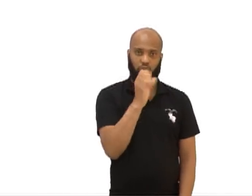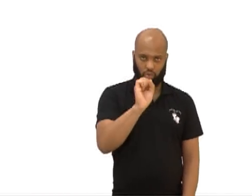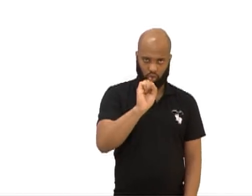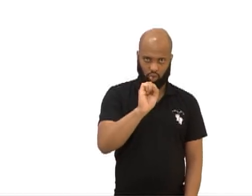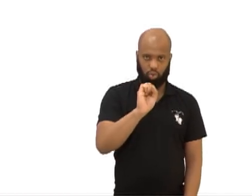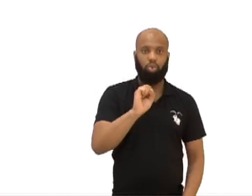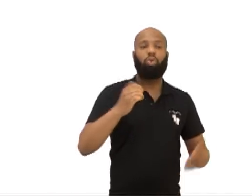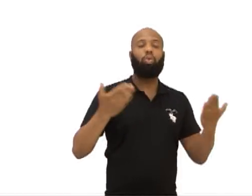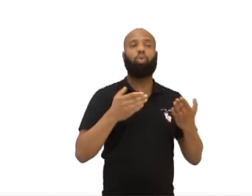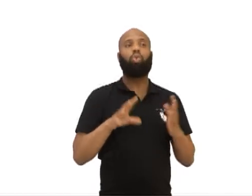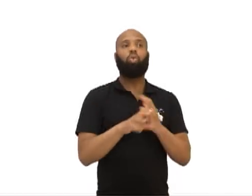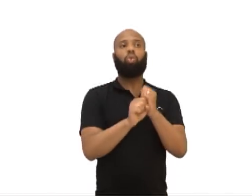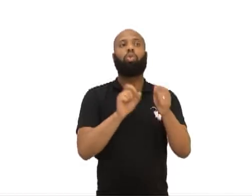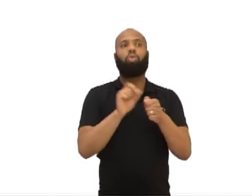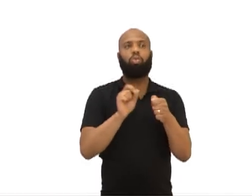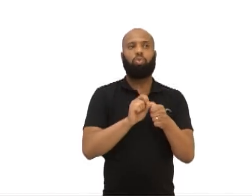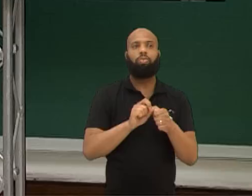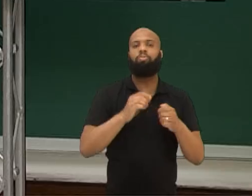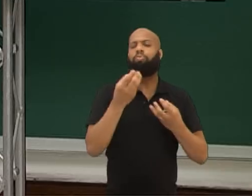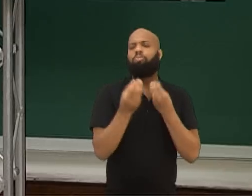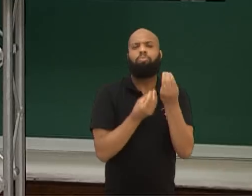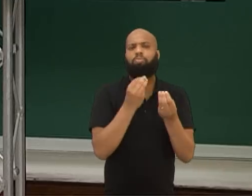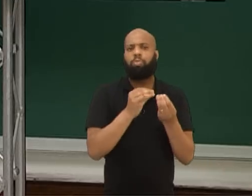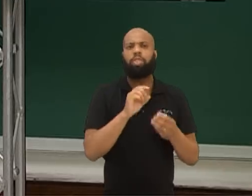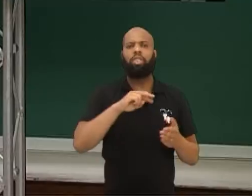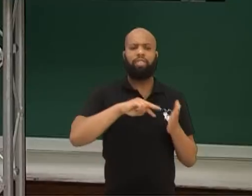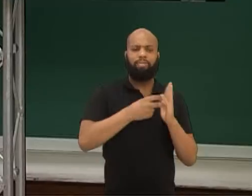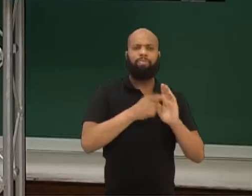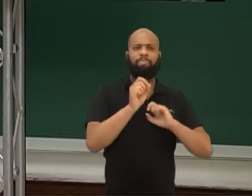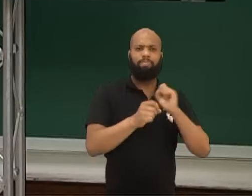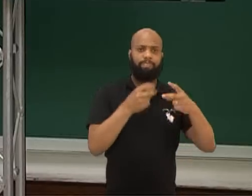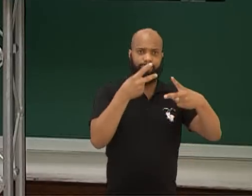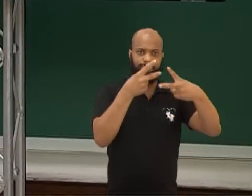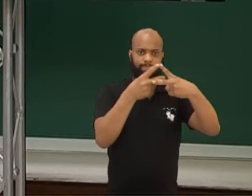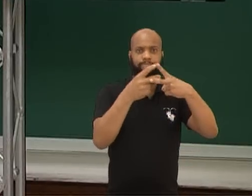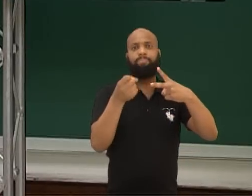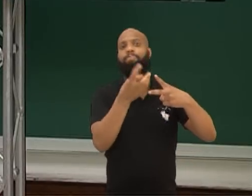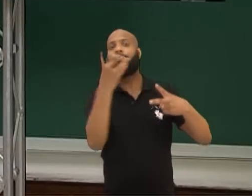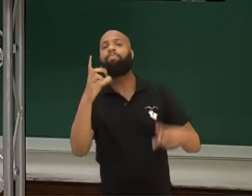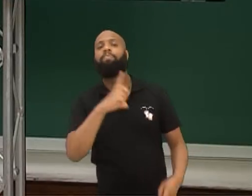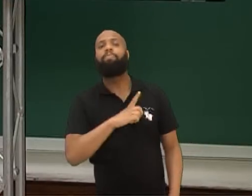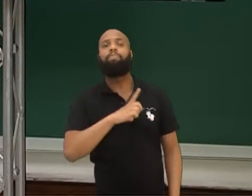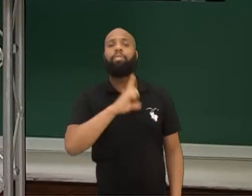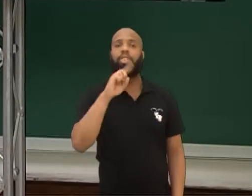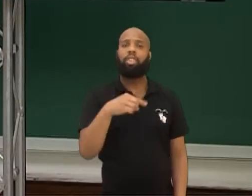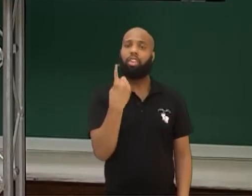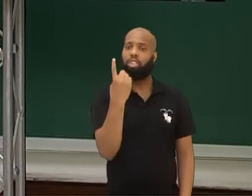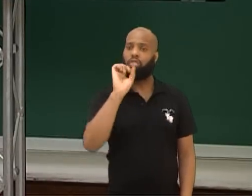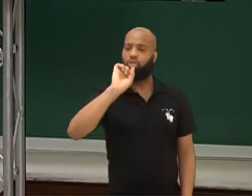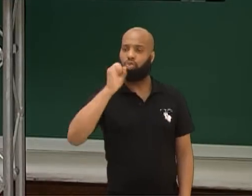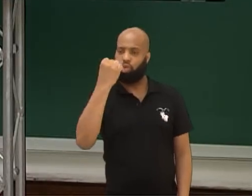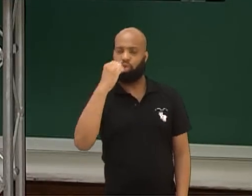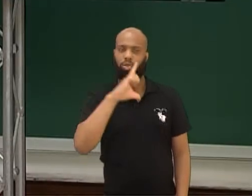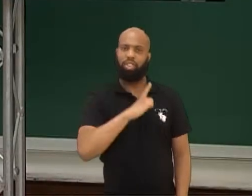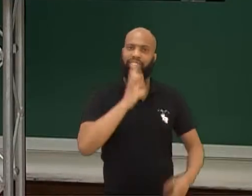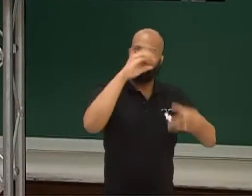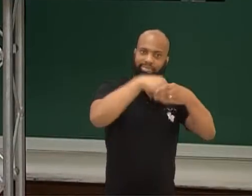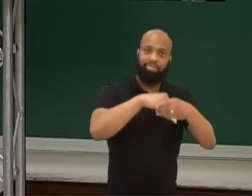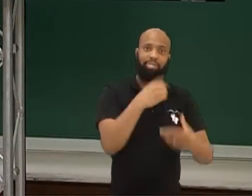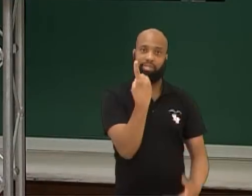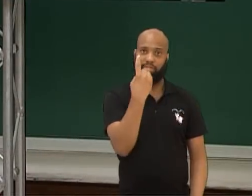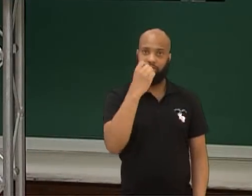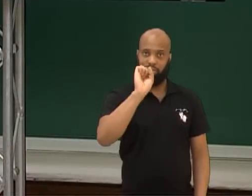tenho que fazer? O que é esse 18? É o número de triângulos que tem lá dentro do icosságono, tá? Então, 18